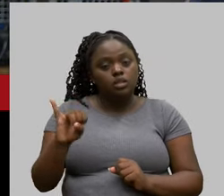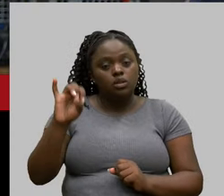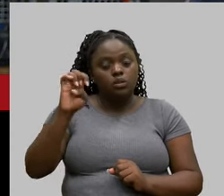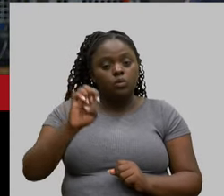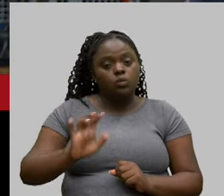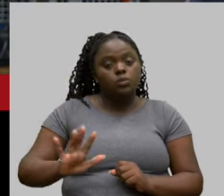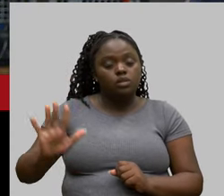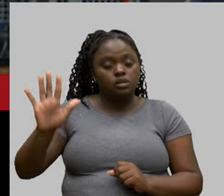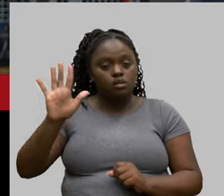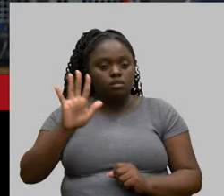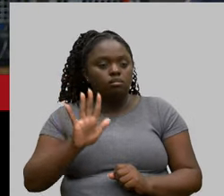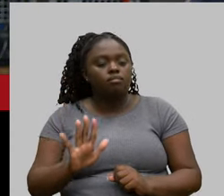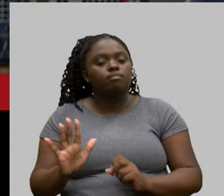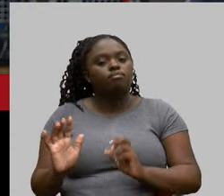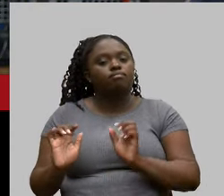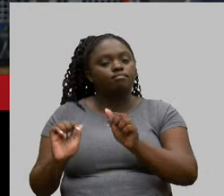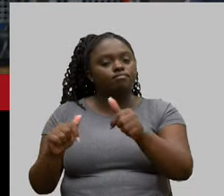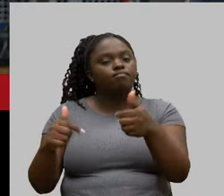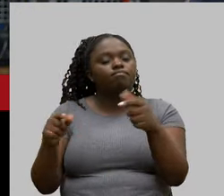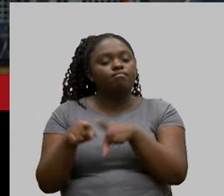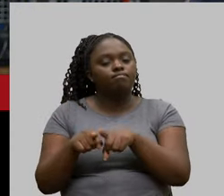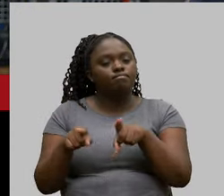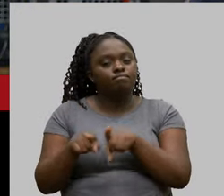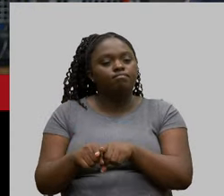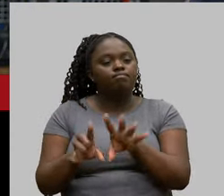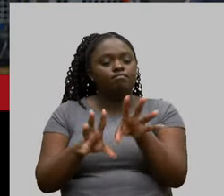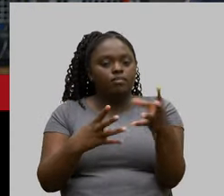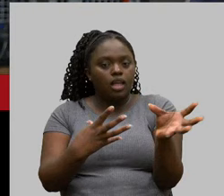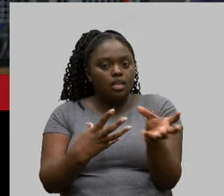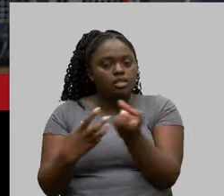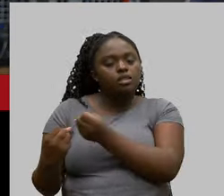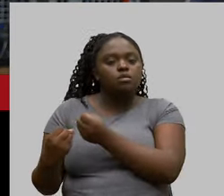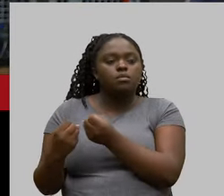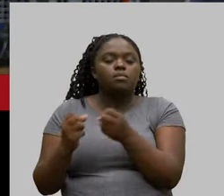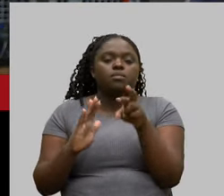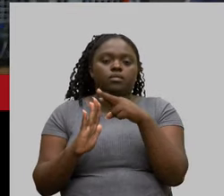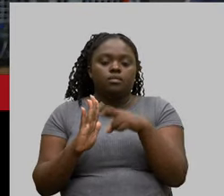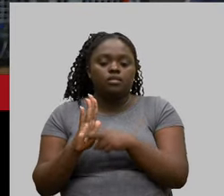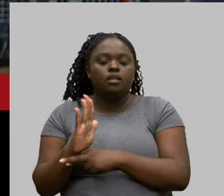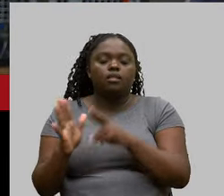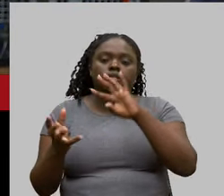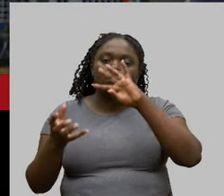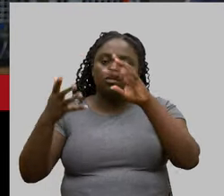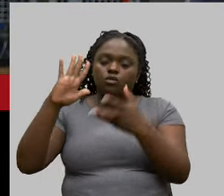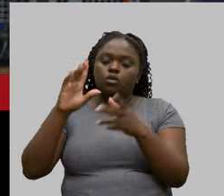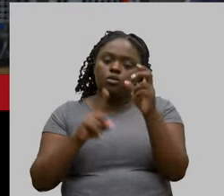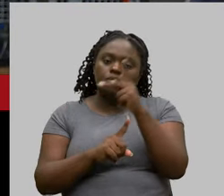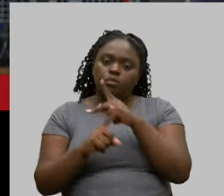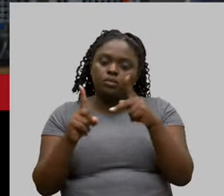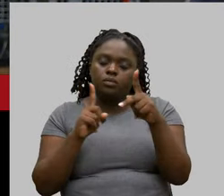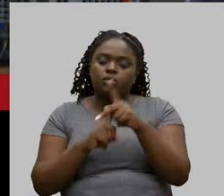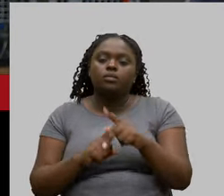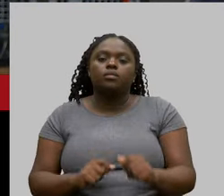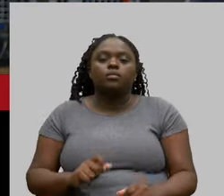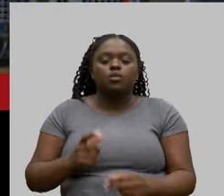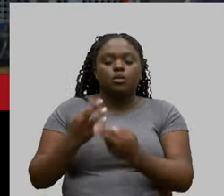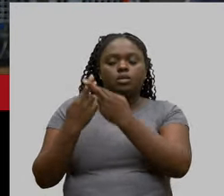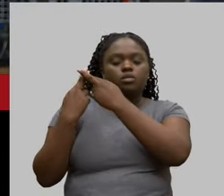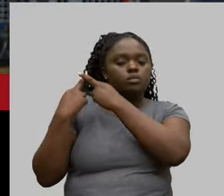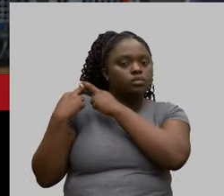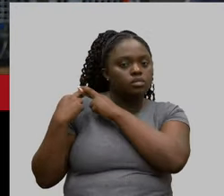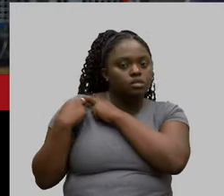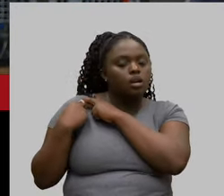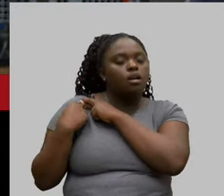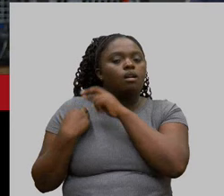fizer também adesão às regras né a uma reforma da Previdência o ente daquele estado também pode aderir